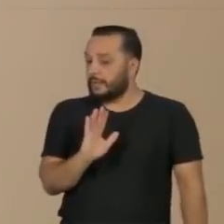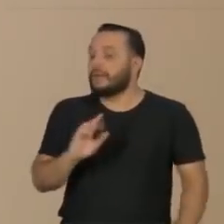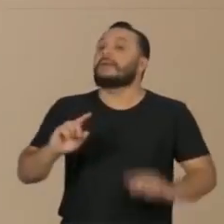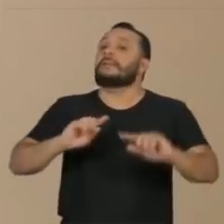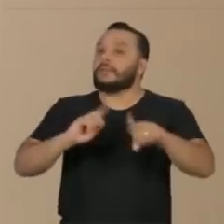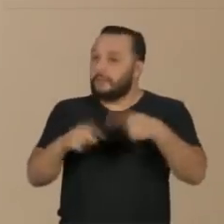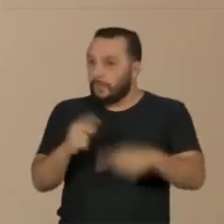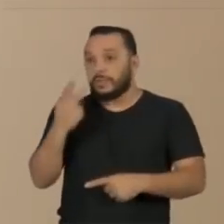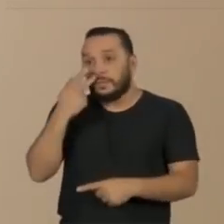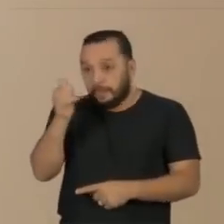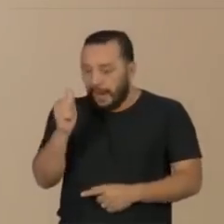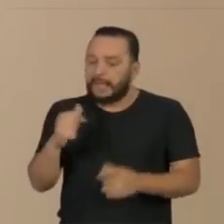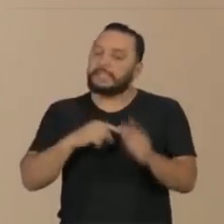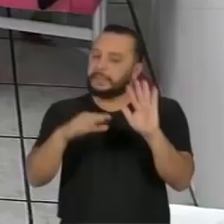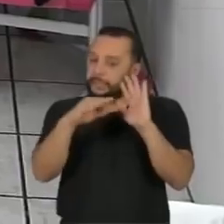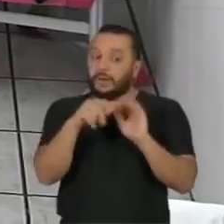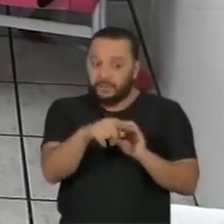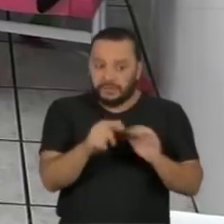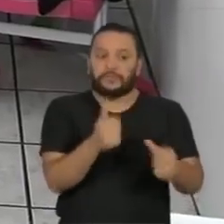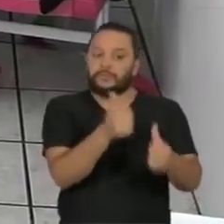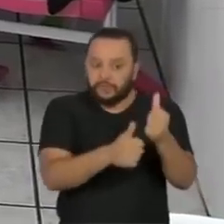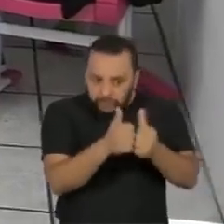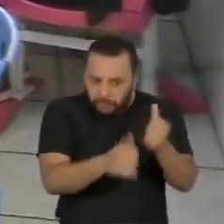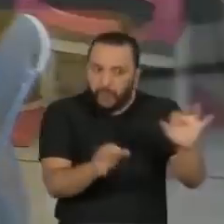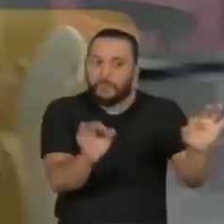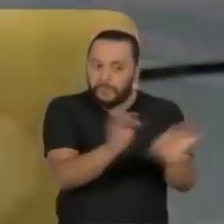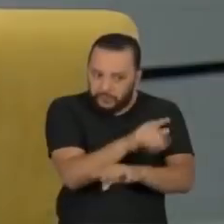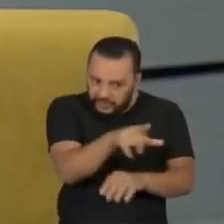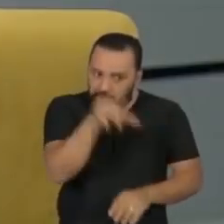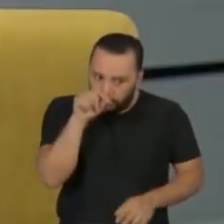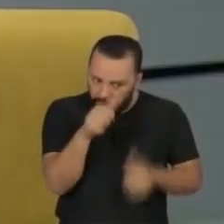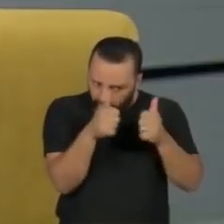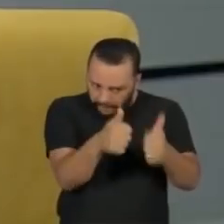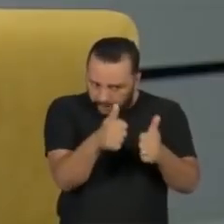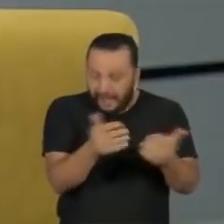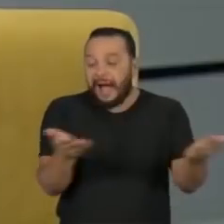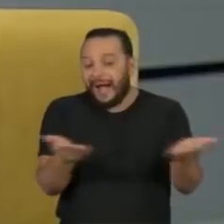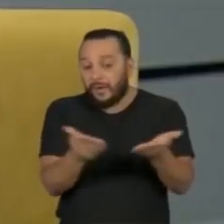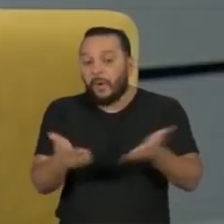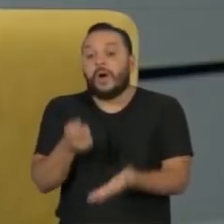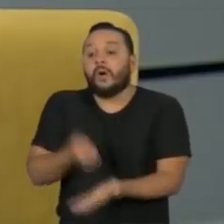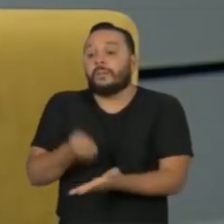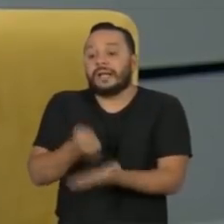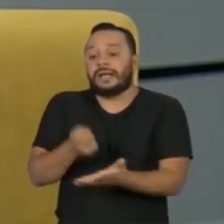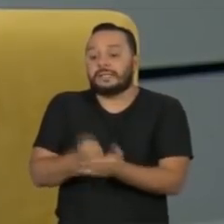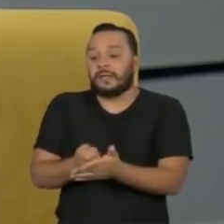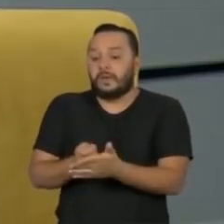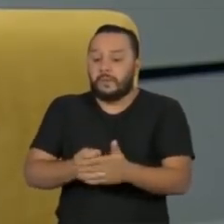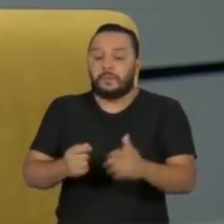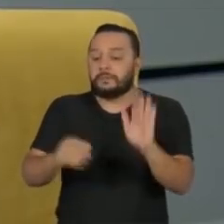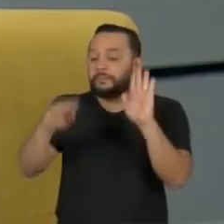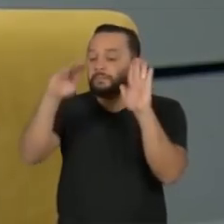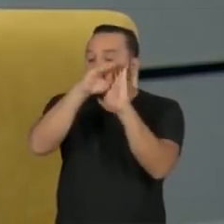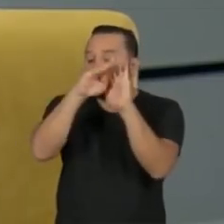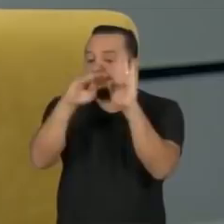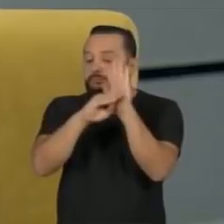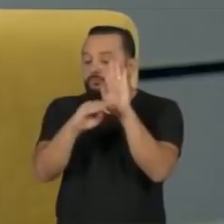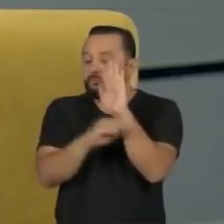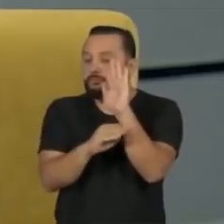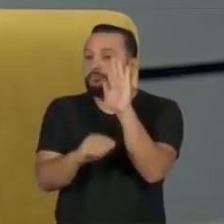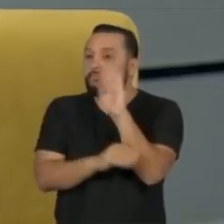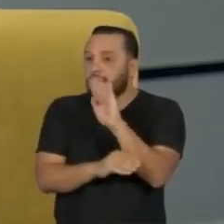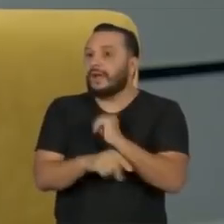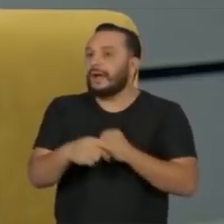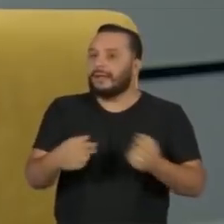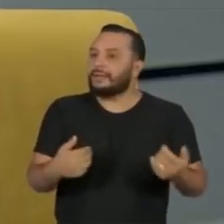colocar metas e objetivos. Bom, você fez isso que você escolheu, então agora você tem as suas obrigações. Isso desenvolve também uma